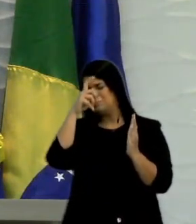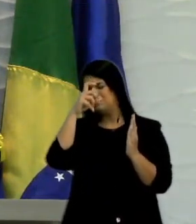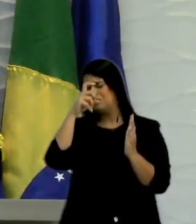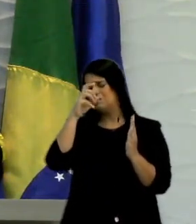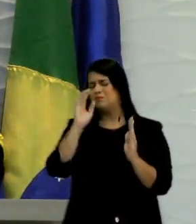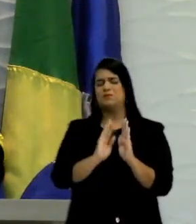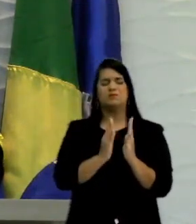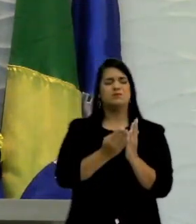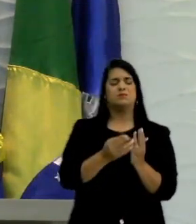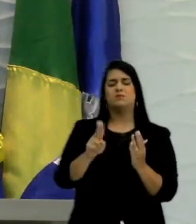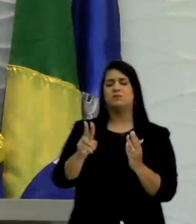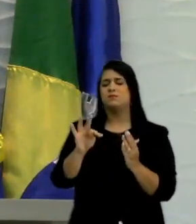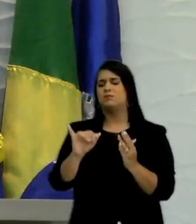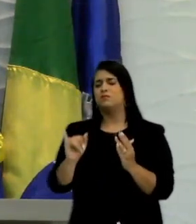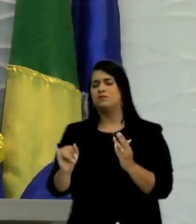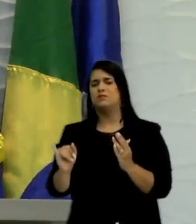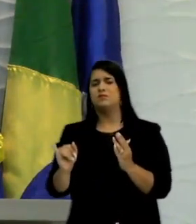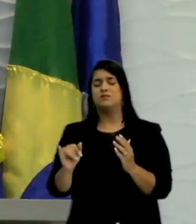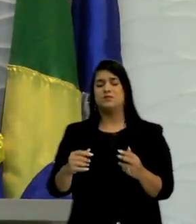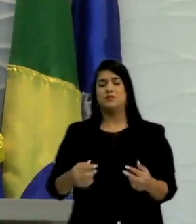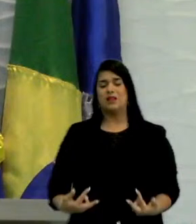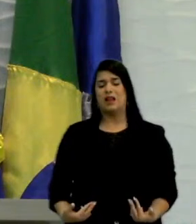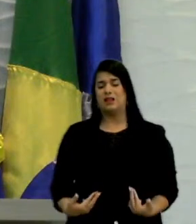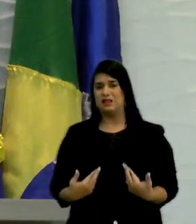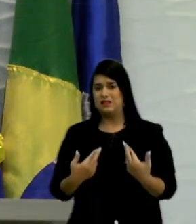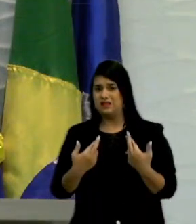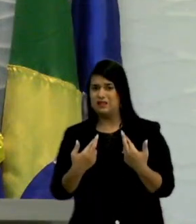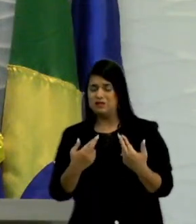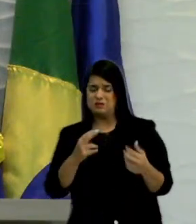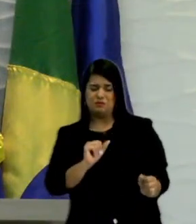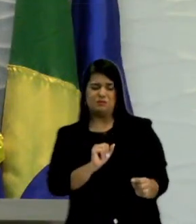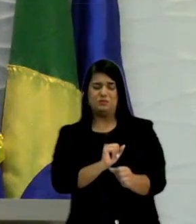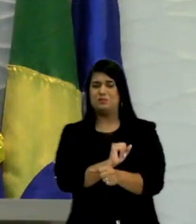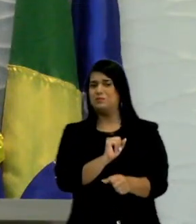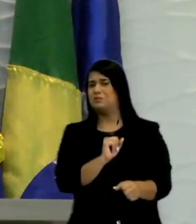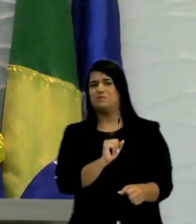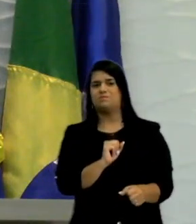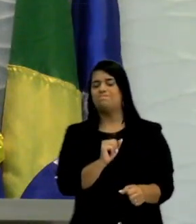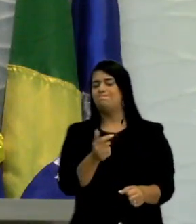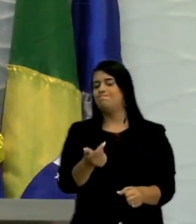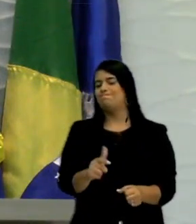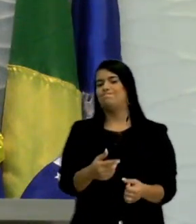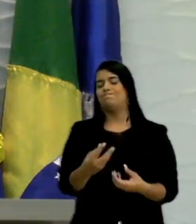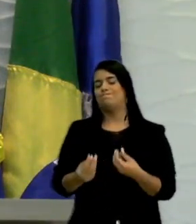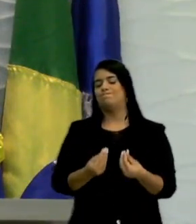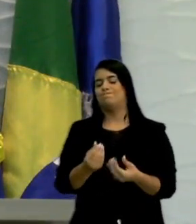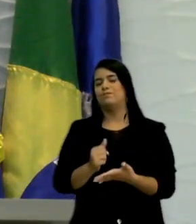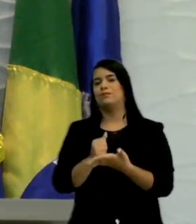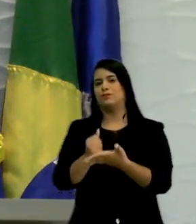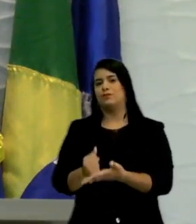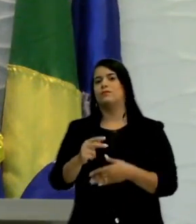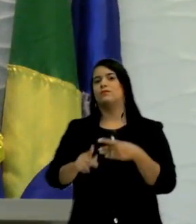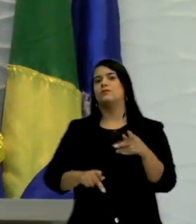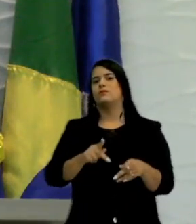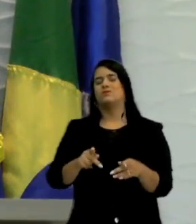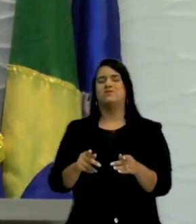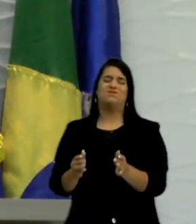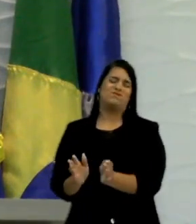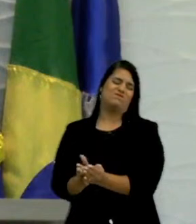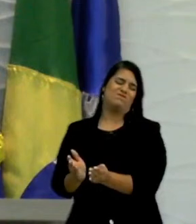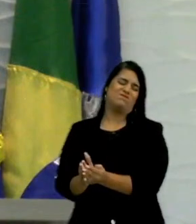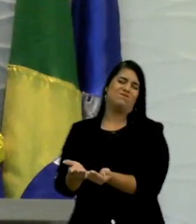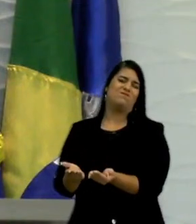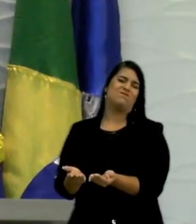É cirurgia sendo suspensa porque não tem o mínimo. Não tem o mínimo para ofertar à nossa população em situação de vulnerabilidade